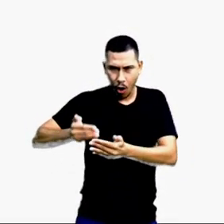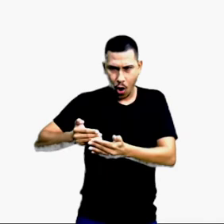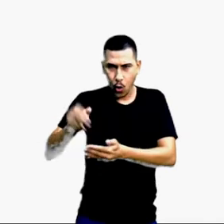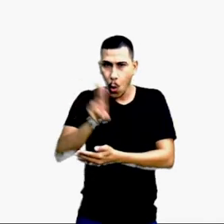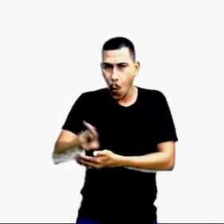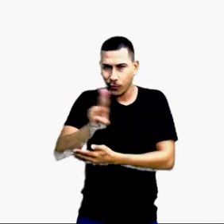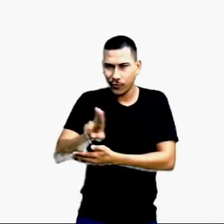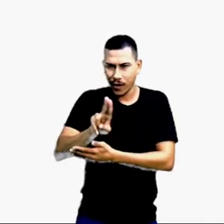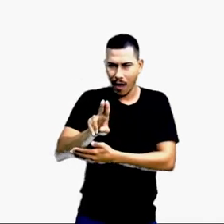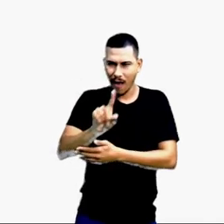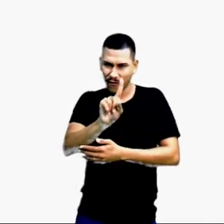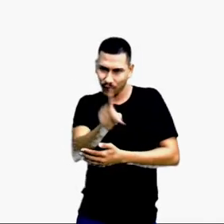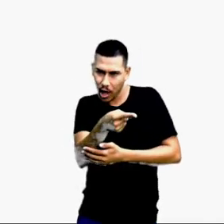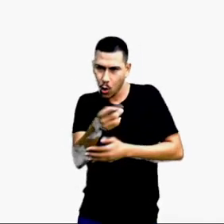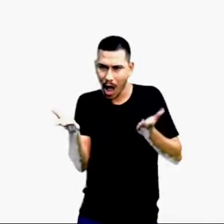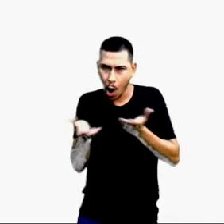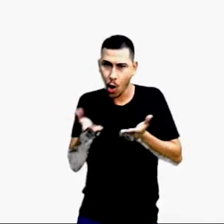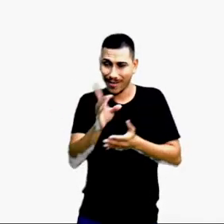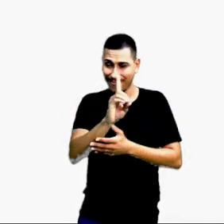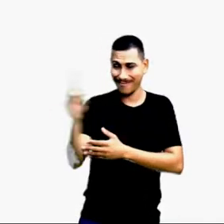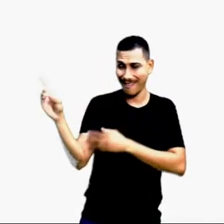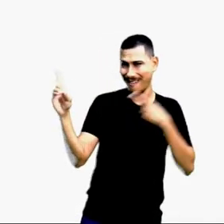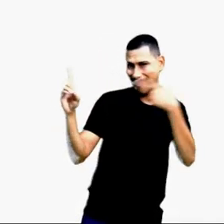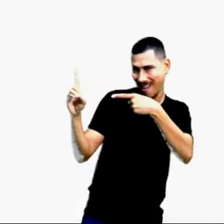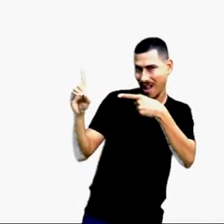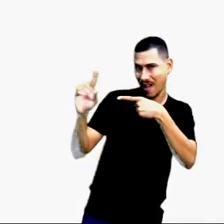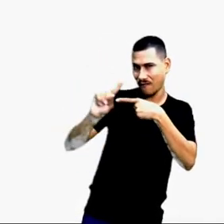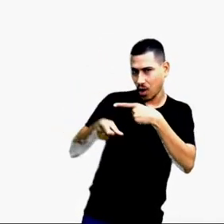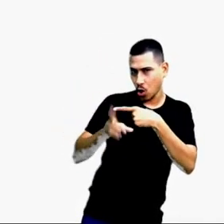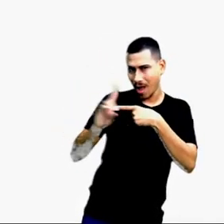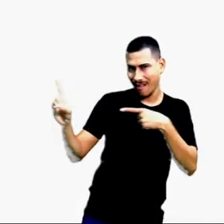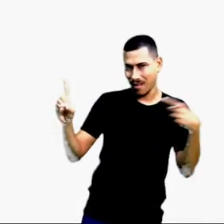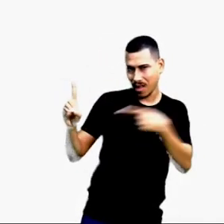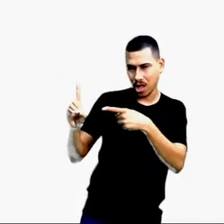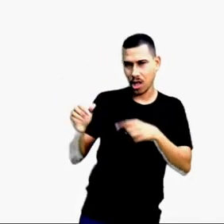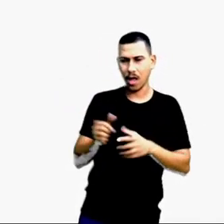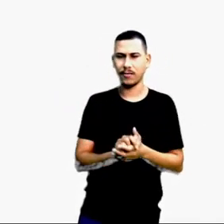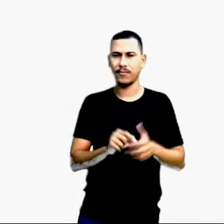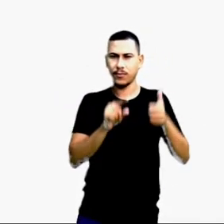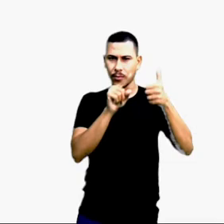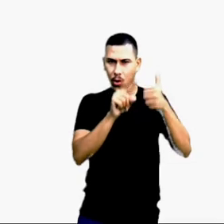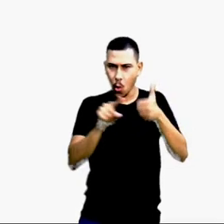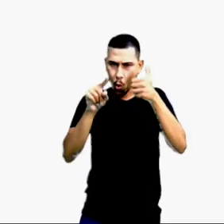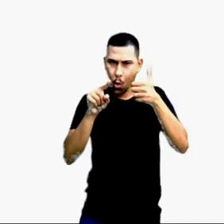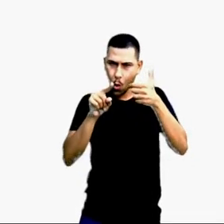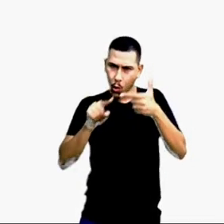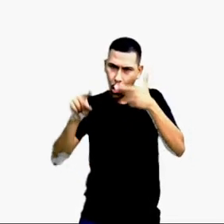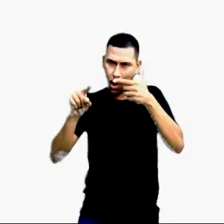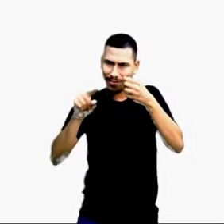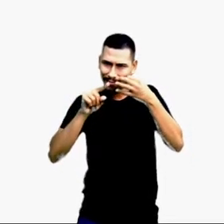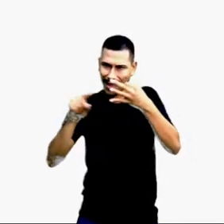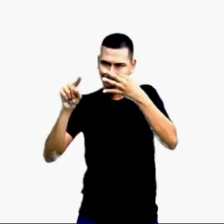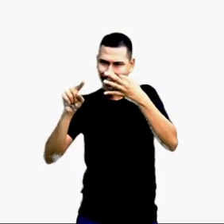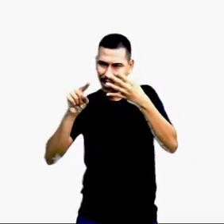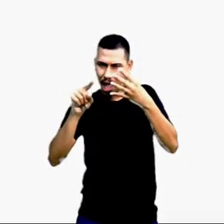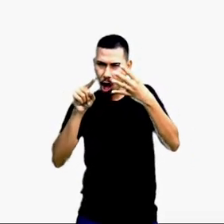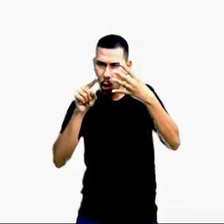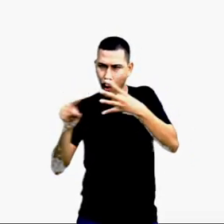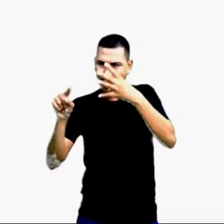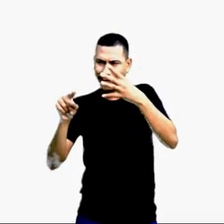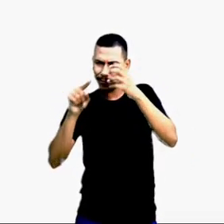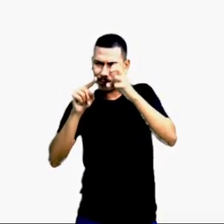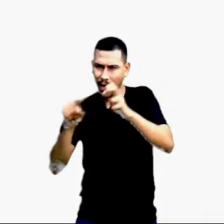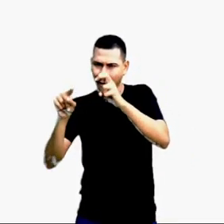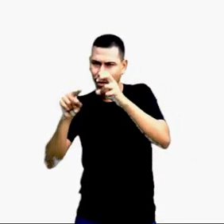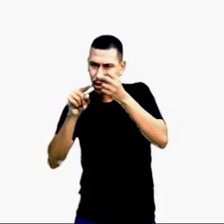vírgula agora para o lado direito. Então, 1, 2, 3, 4, 5, 6,